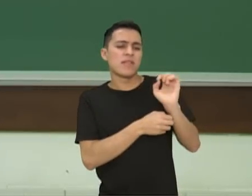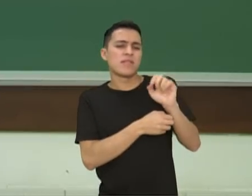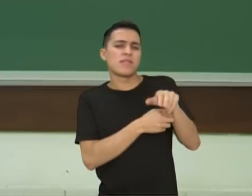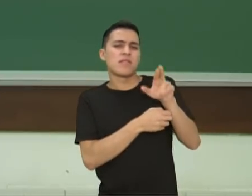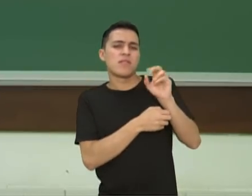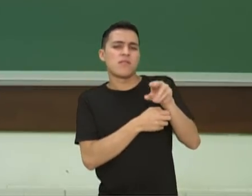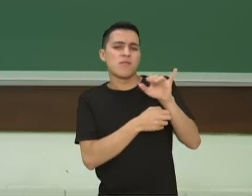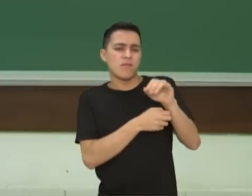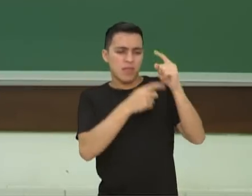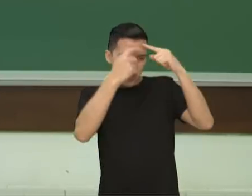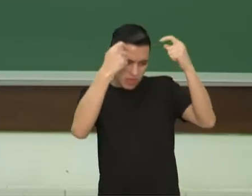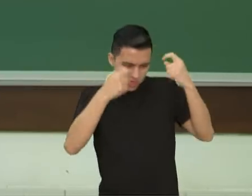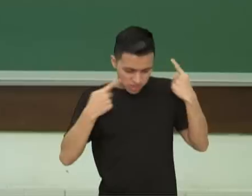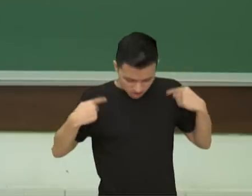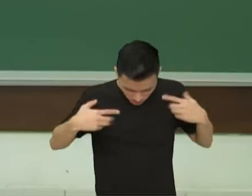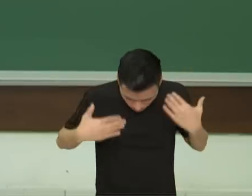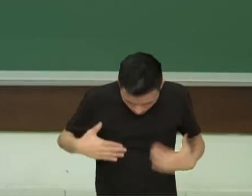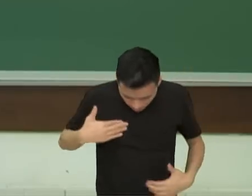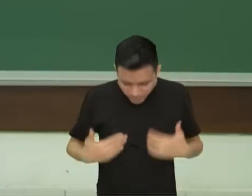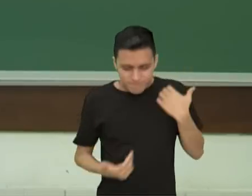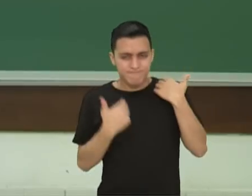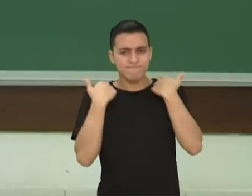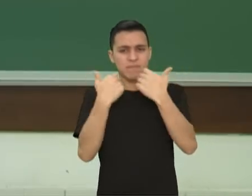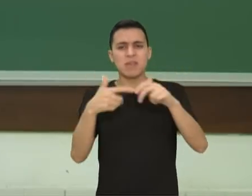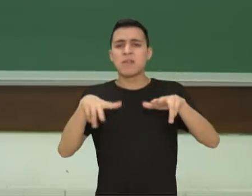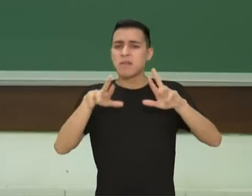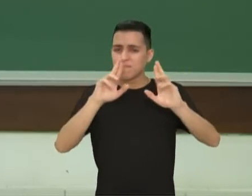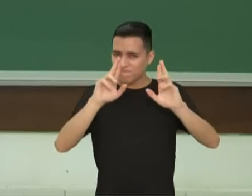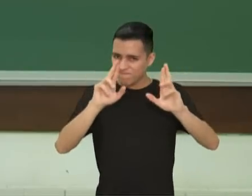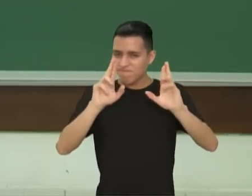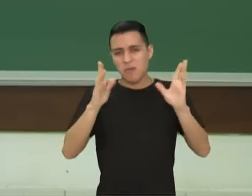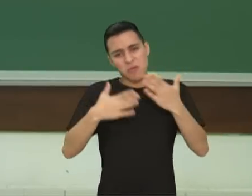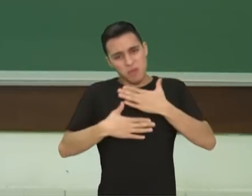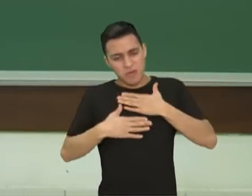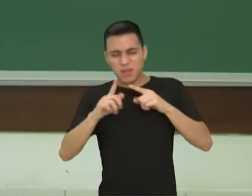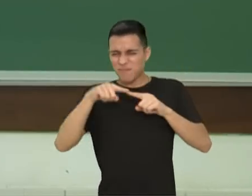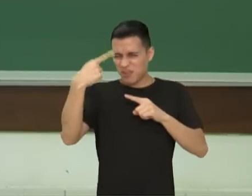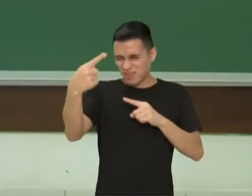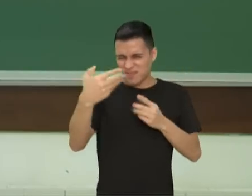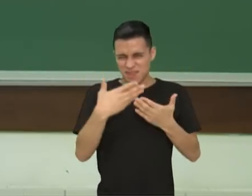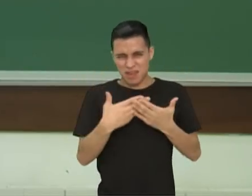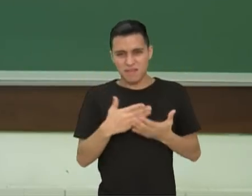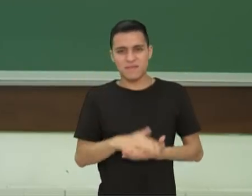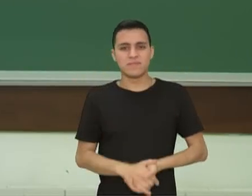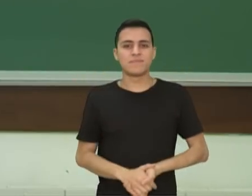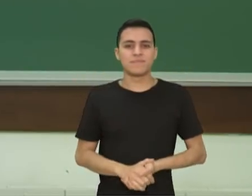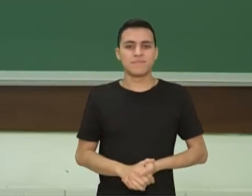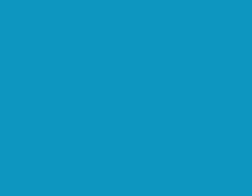controlam, coordenam as nossas atividades corporais. Eu espero vocês na nossa próxima aula. Tchau, tchau!